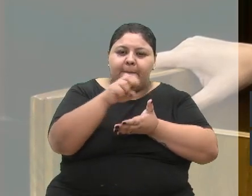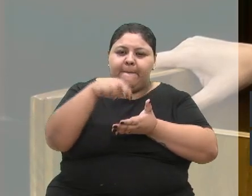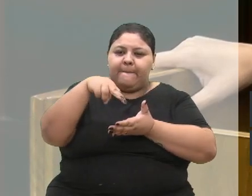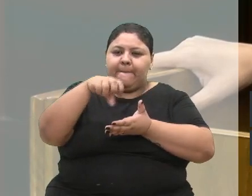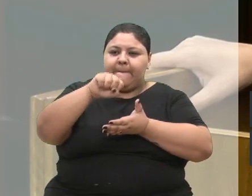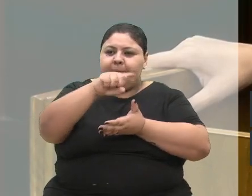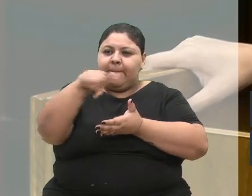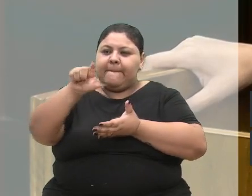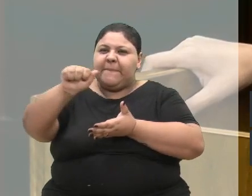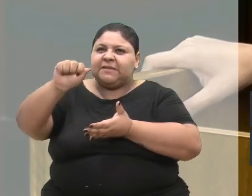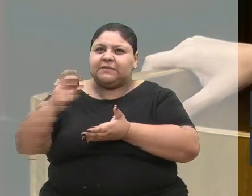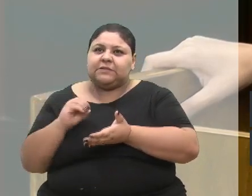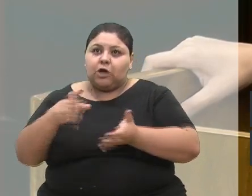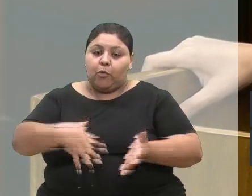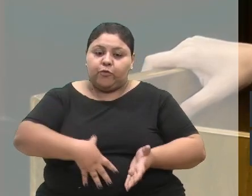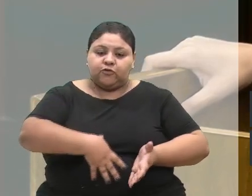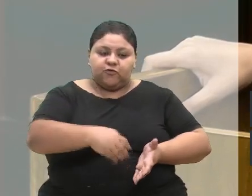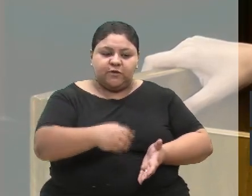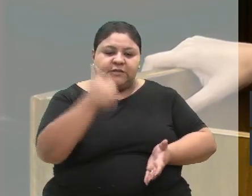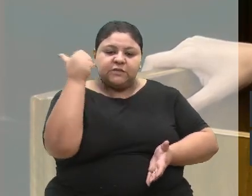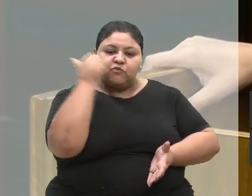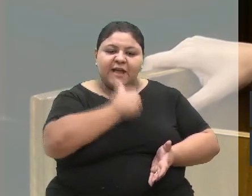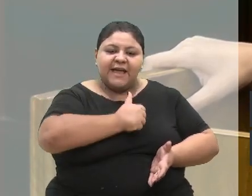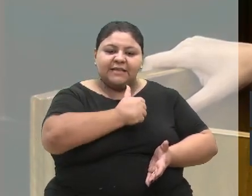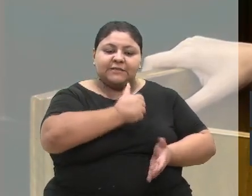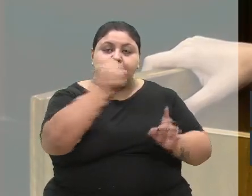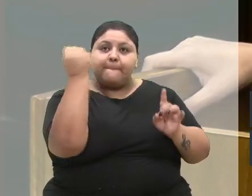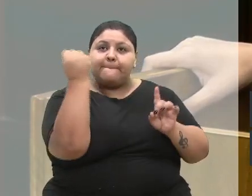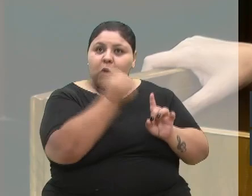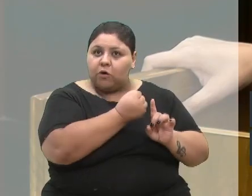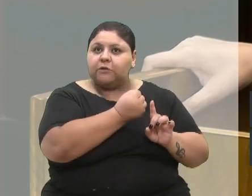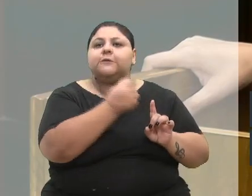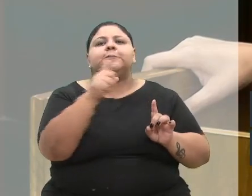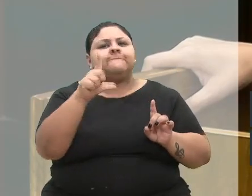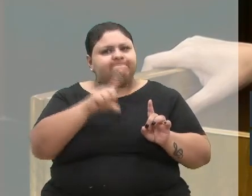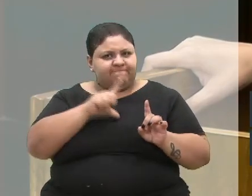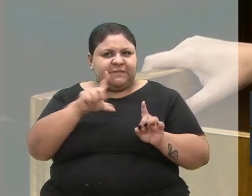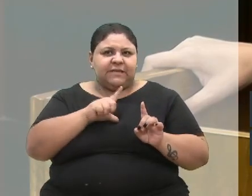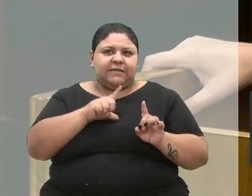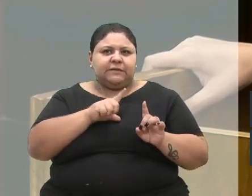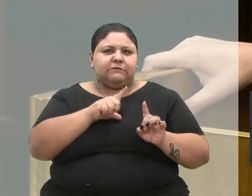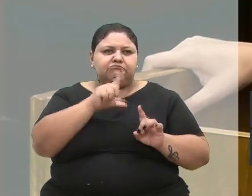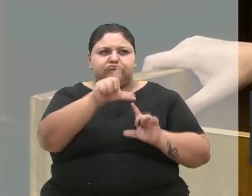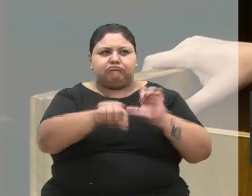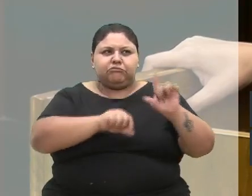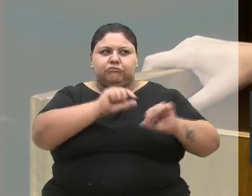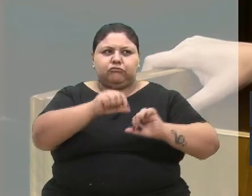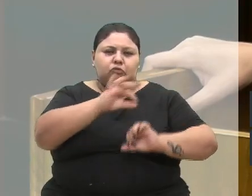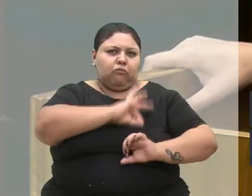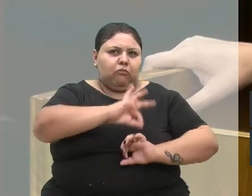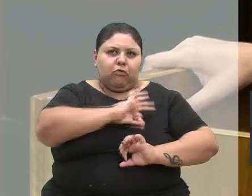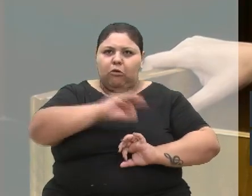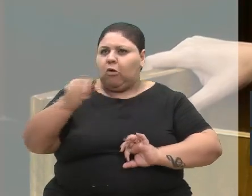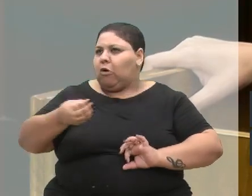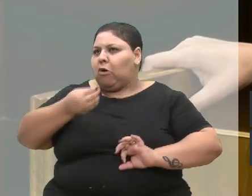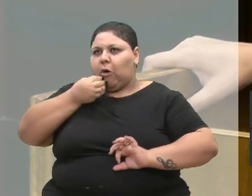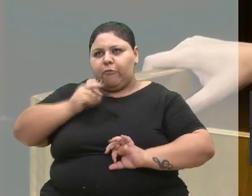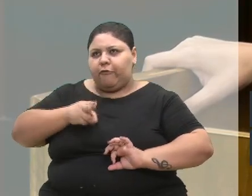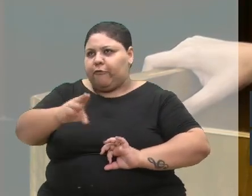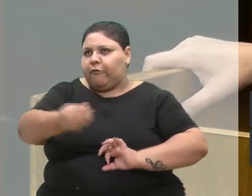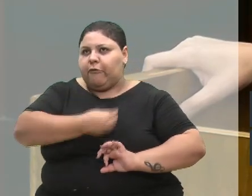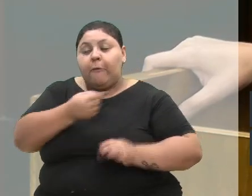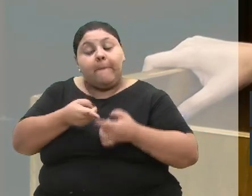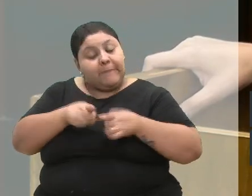o INSS, hoje, ele prevê, tem que ter algumas condições de renda, né? Claro, não recupera a vida, mas também dá